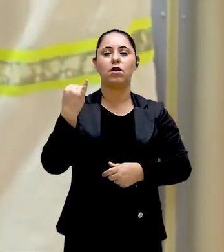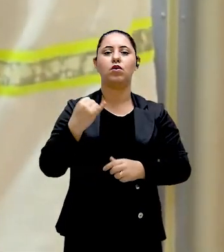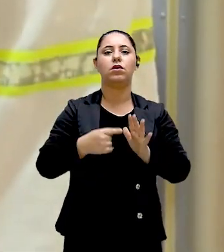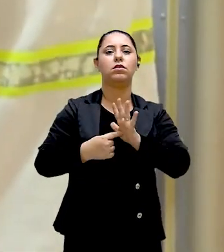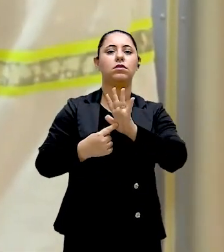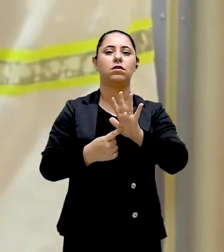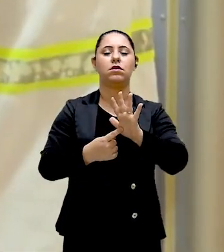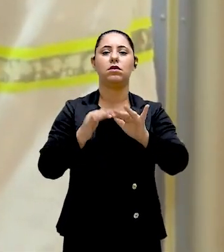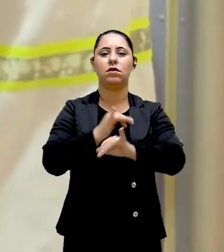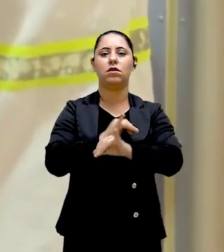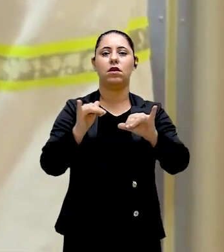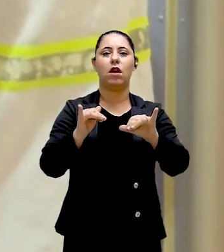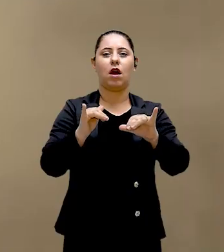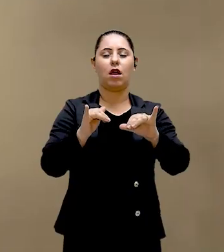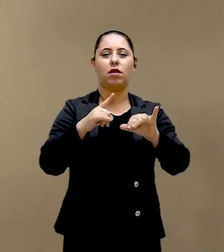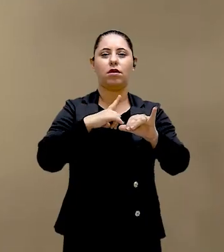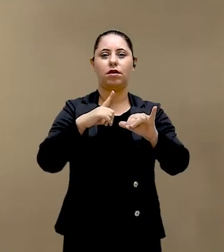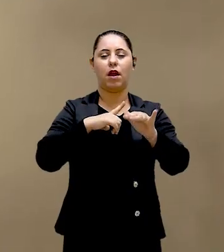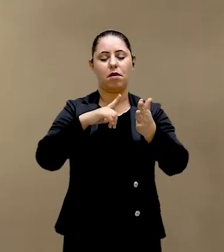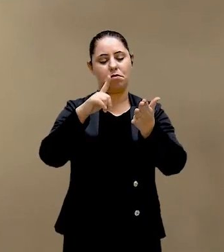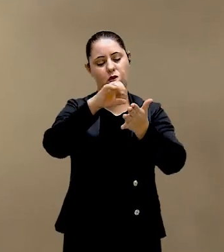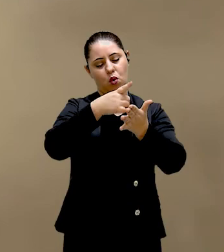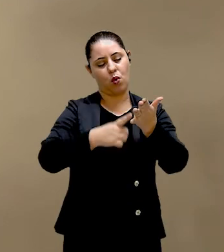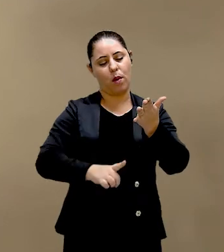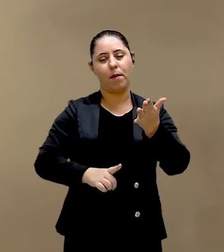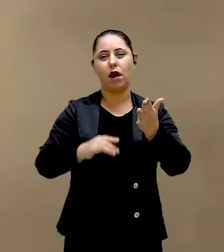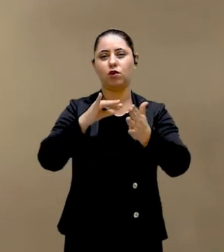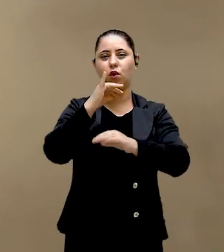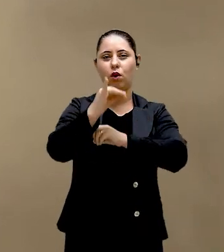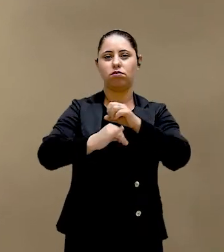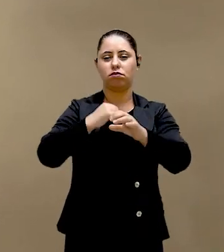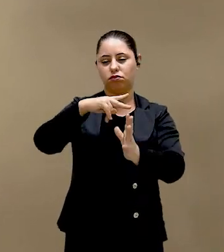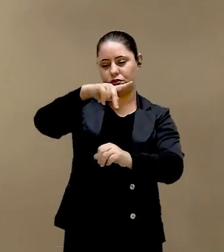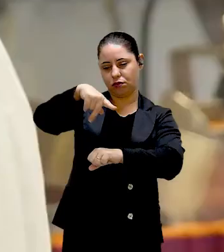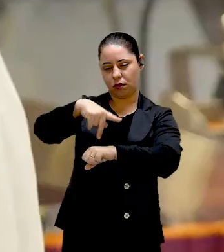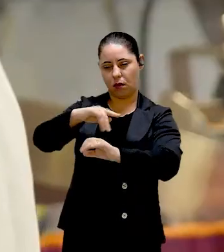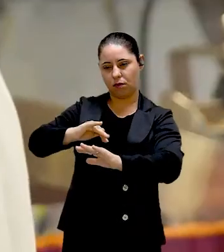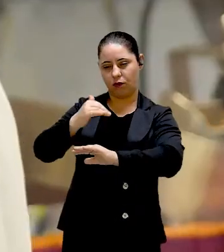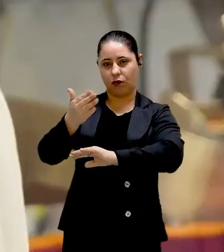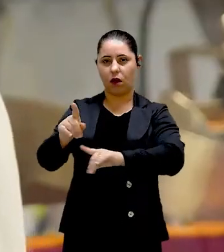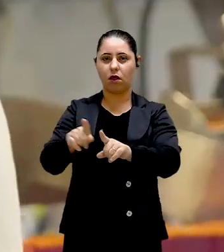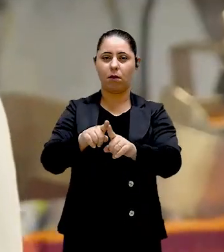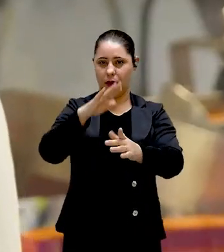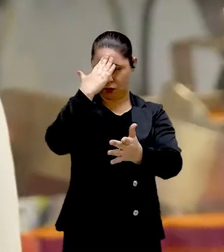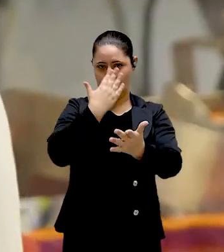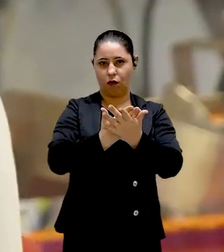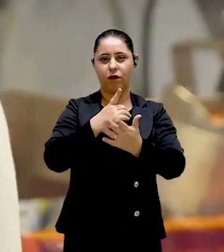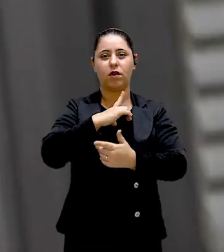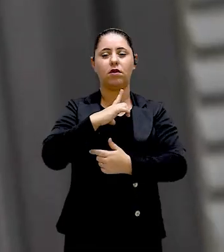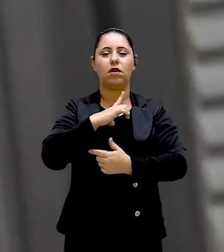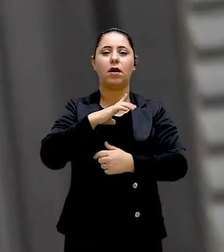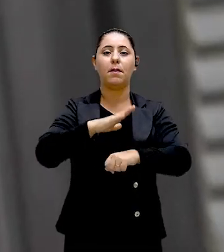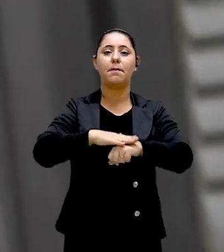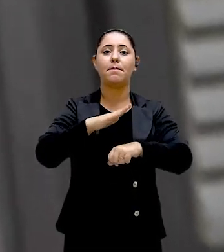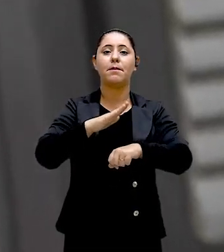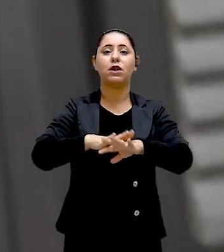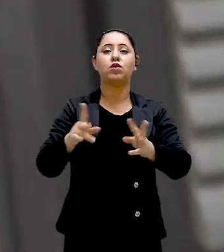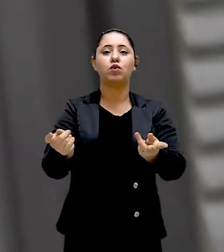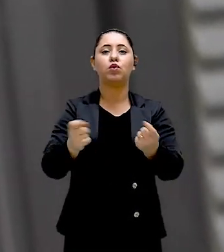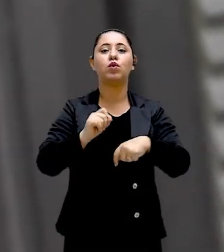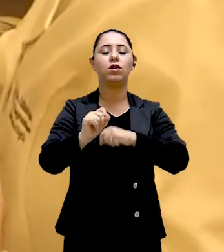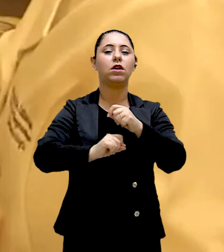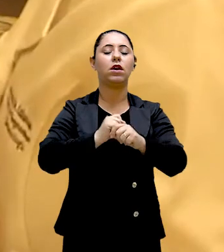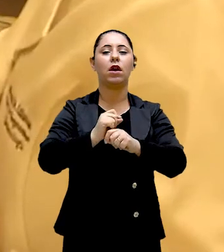guias internacionais da OECD, justamente por serem muito confiáveis e até mais preditivos que modelos animais.